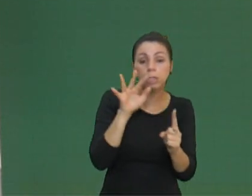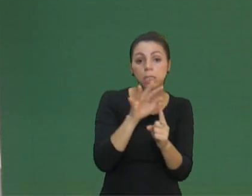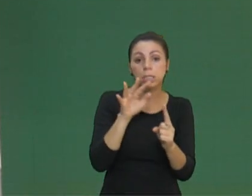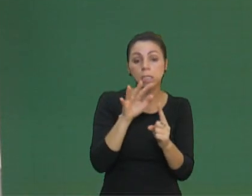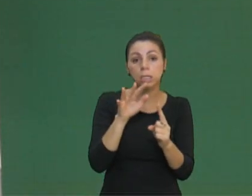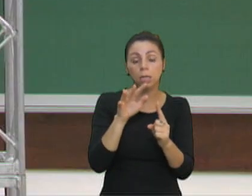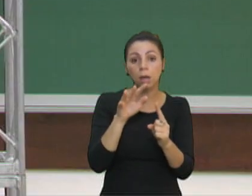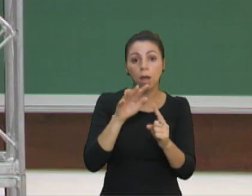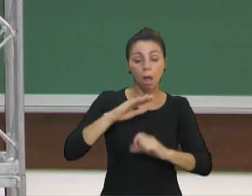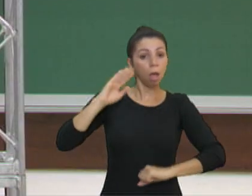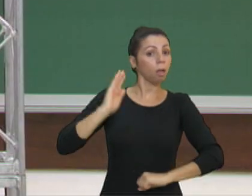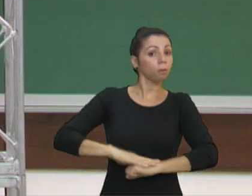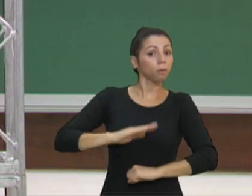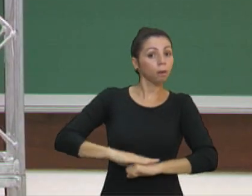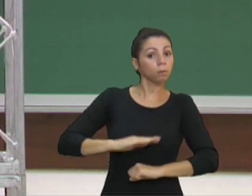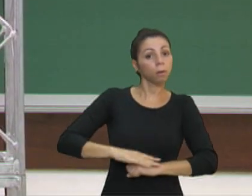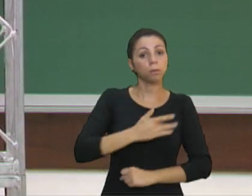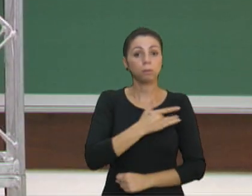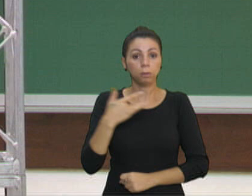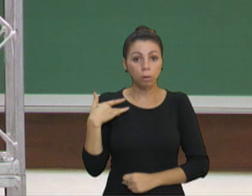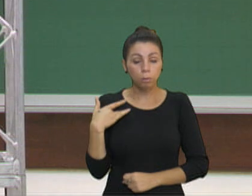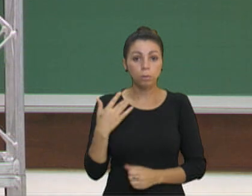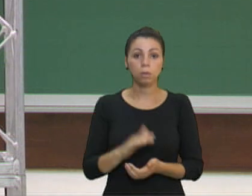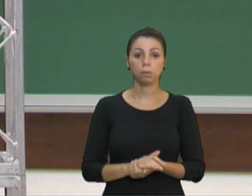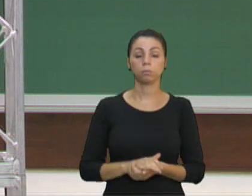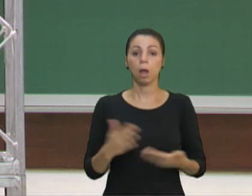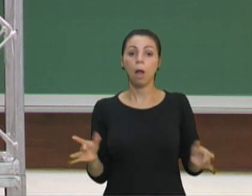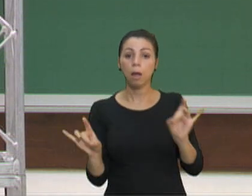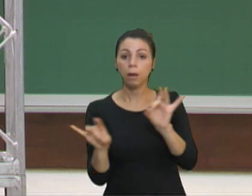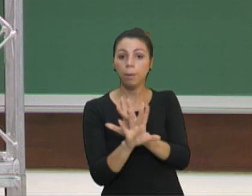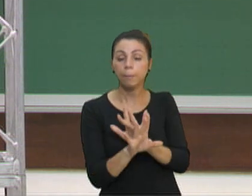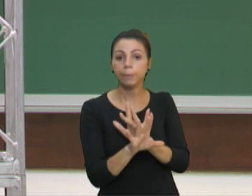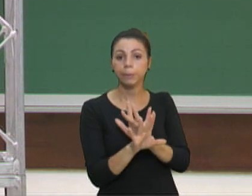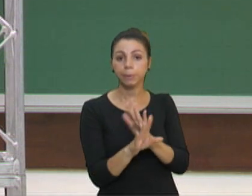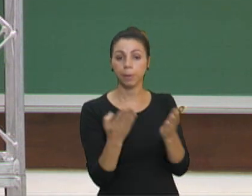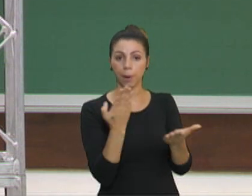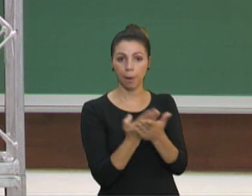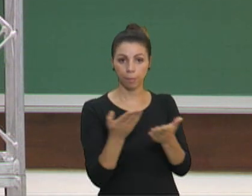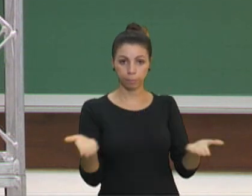E fechando então a aula de hoje com aquela